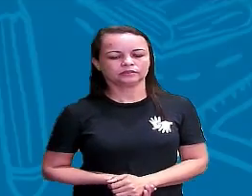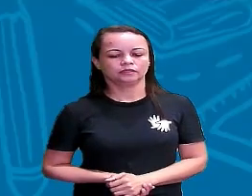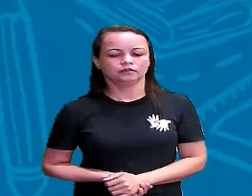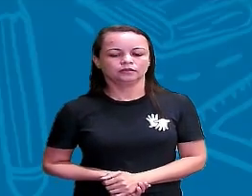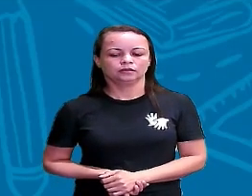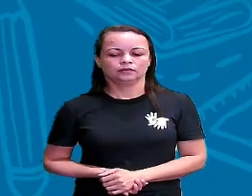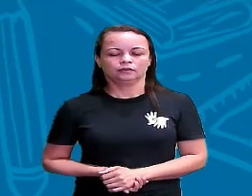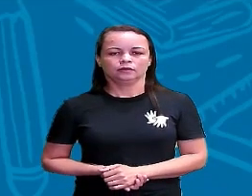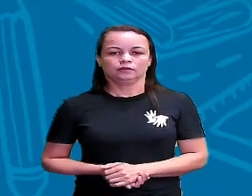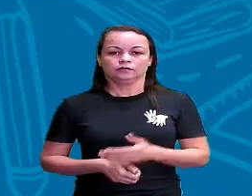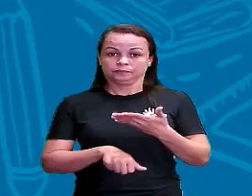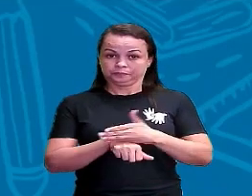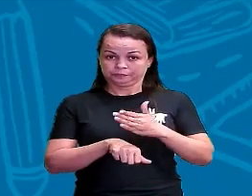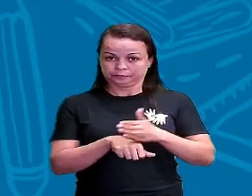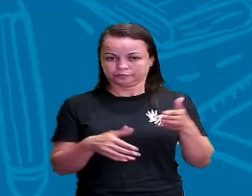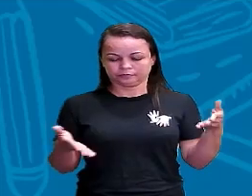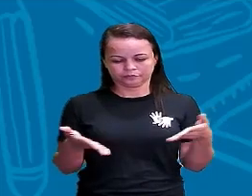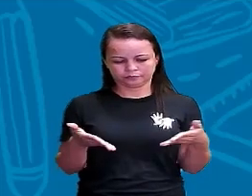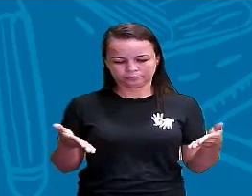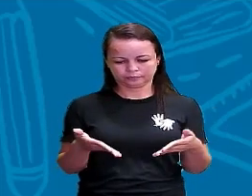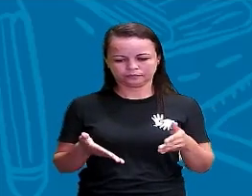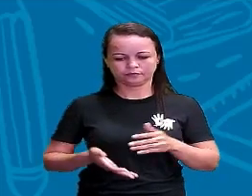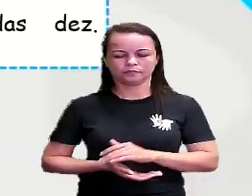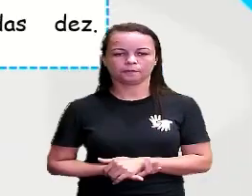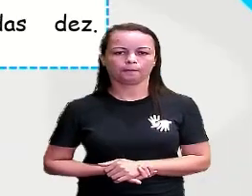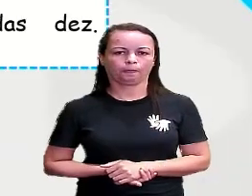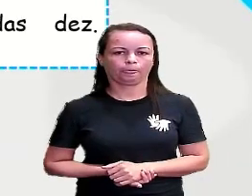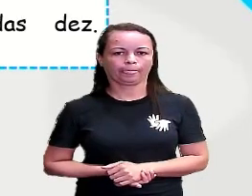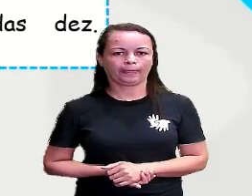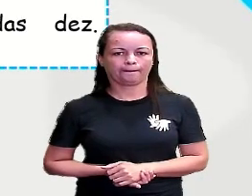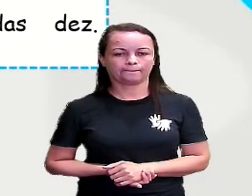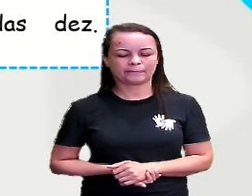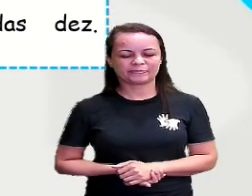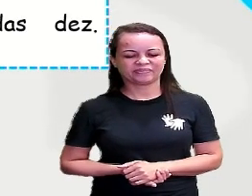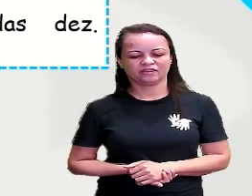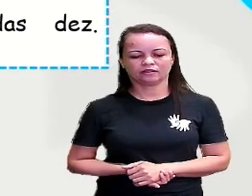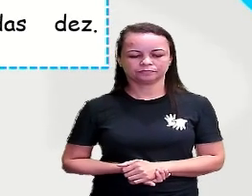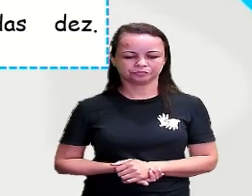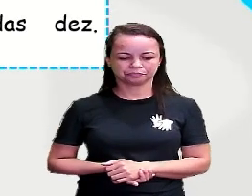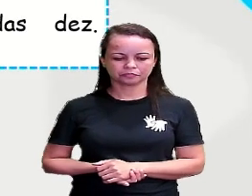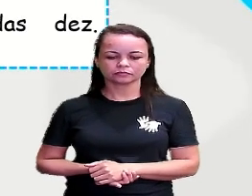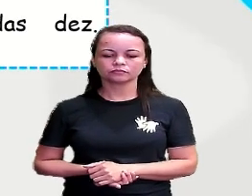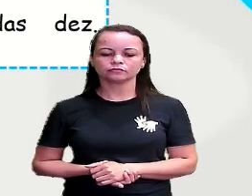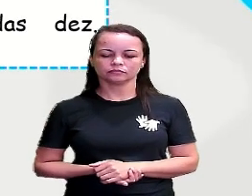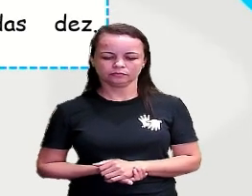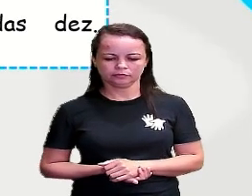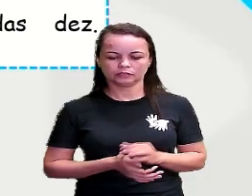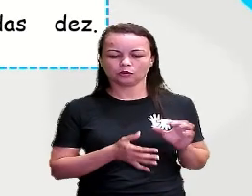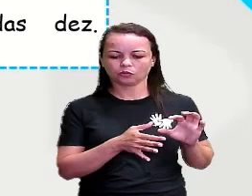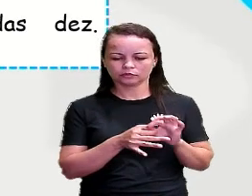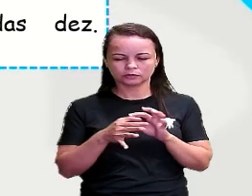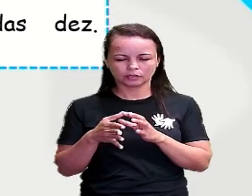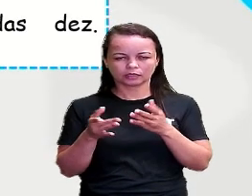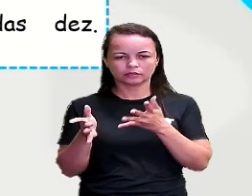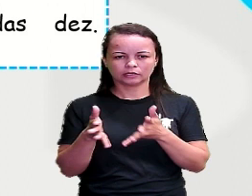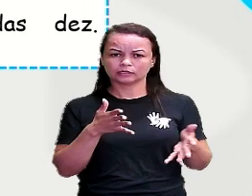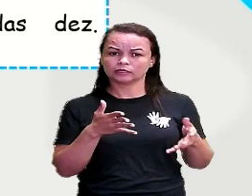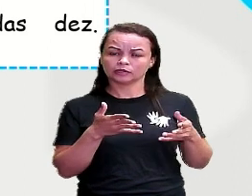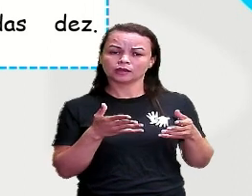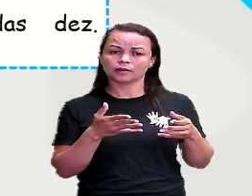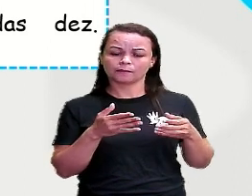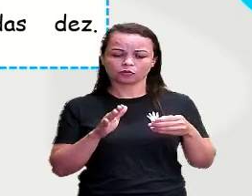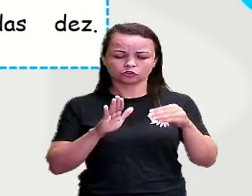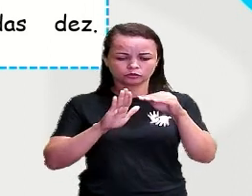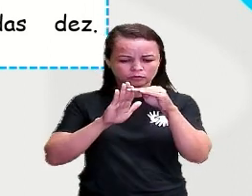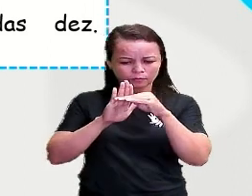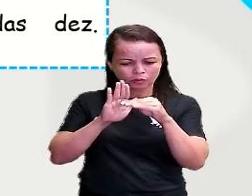Vamos praticar um pouquinho, né? Então, ó, levando em consideração o contexto atribuído pelos enunciados, empregue corretamente um